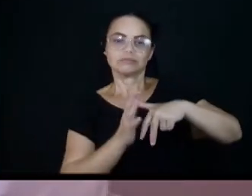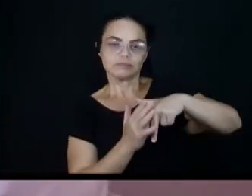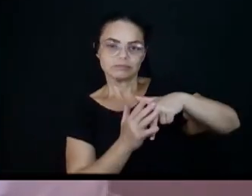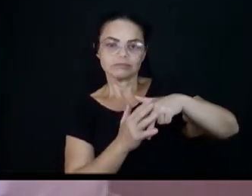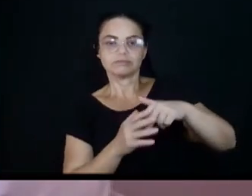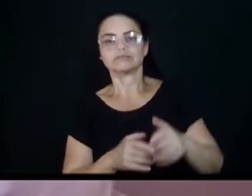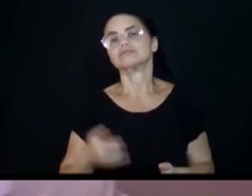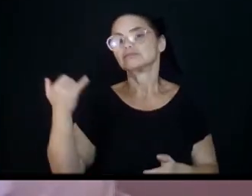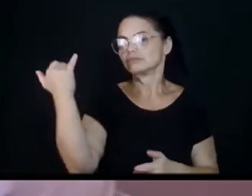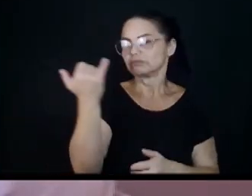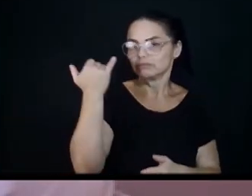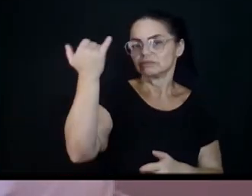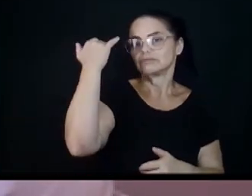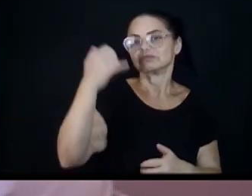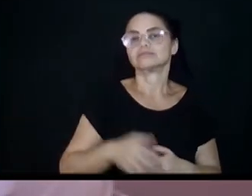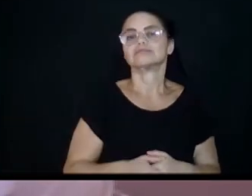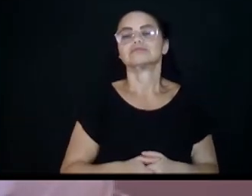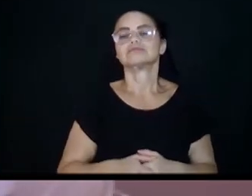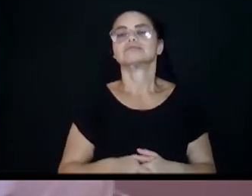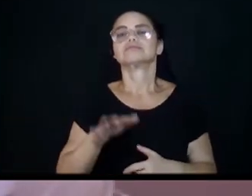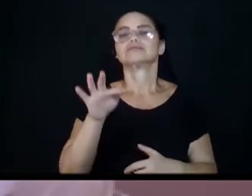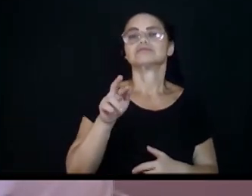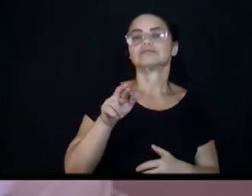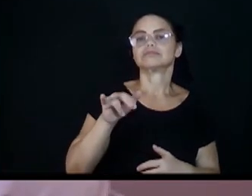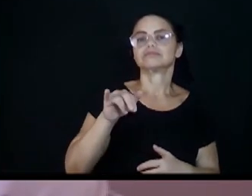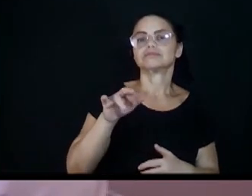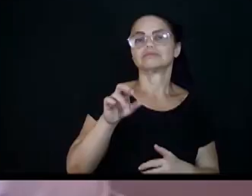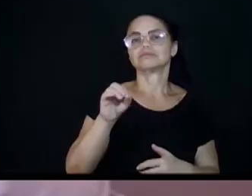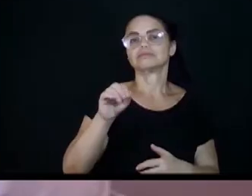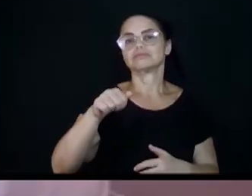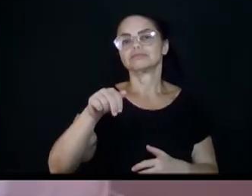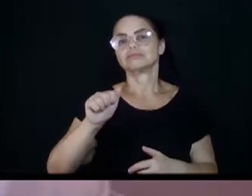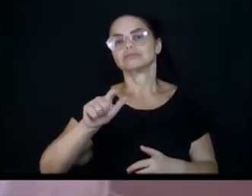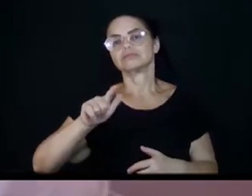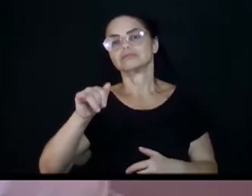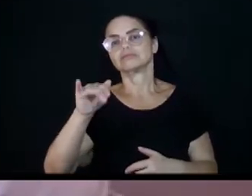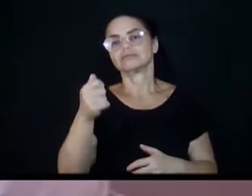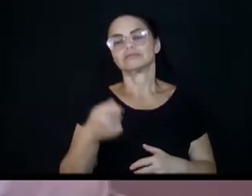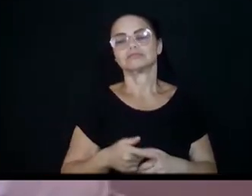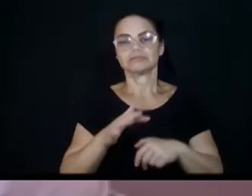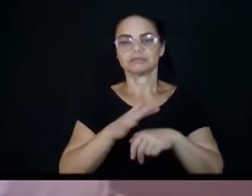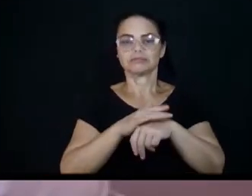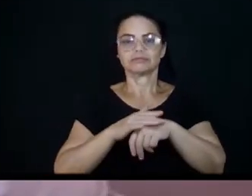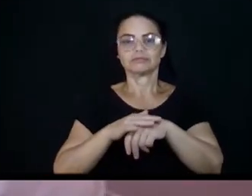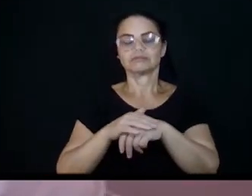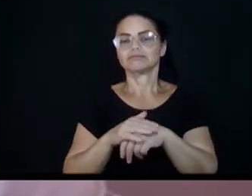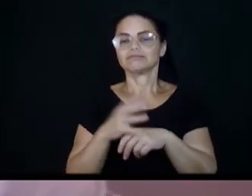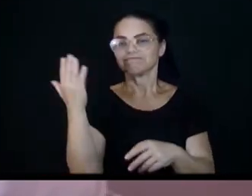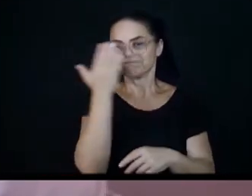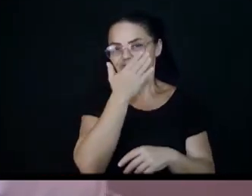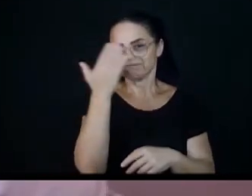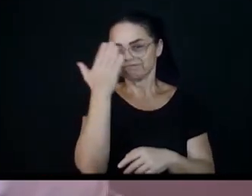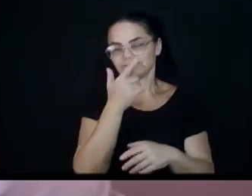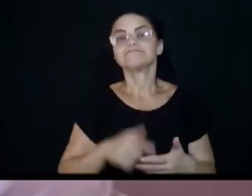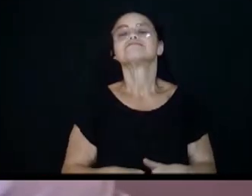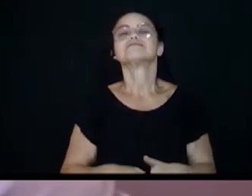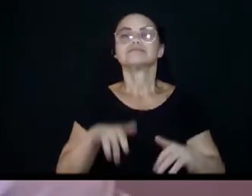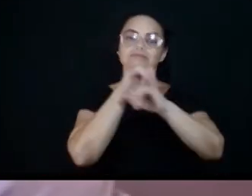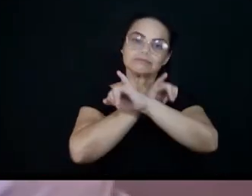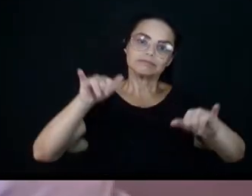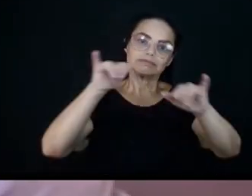A fibromialgia era uma doença que tinha essa invisibilidade, que hoje ela está se tornando mais